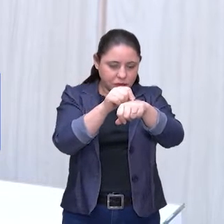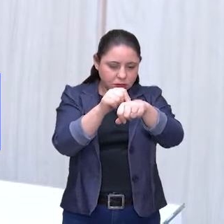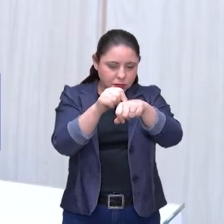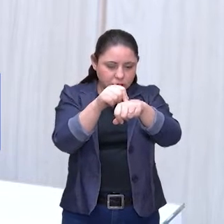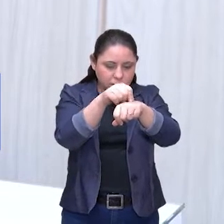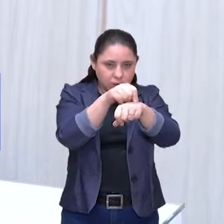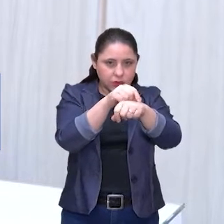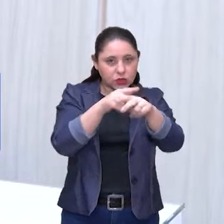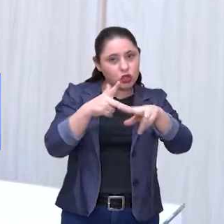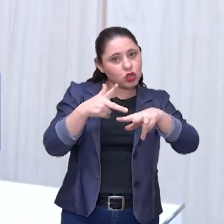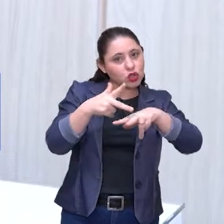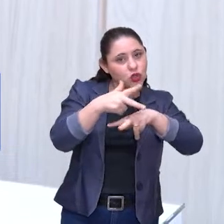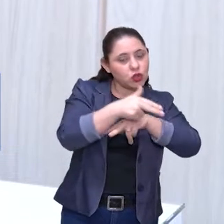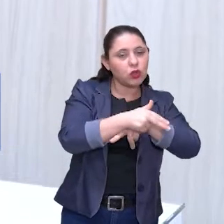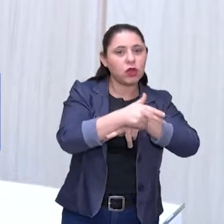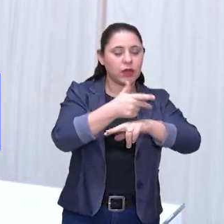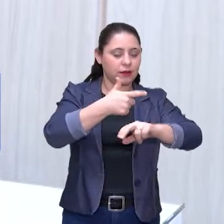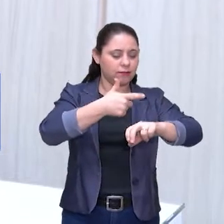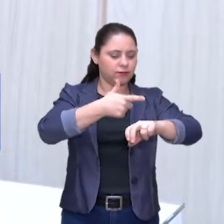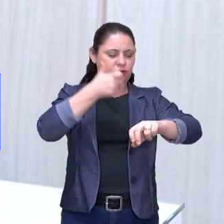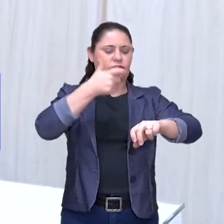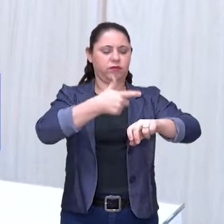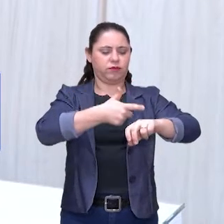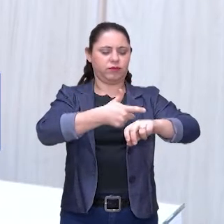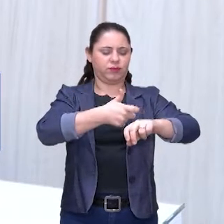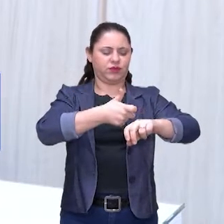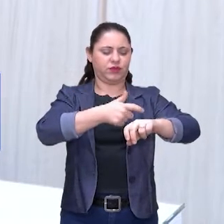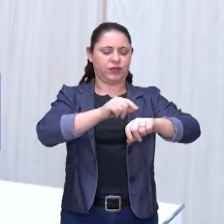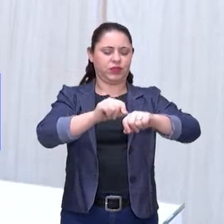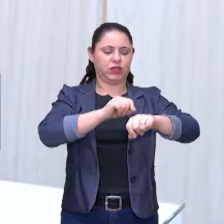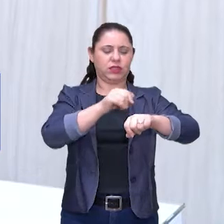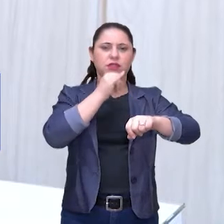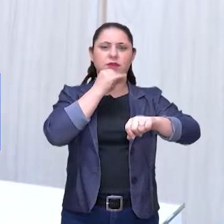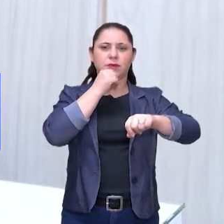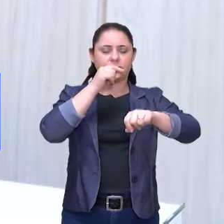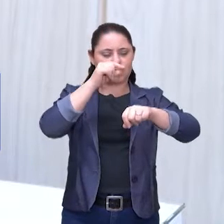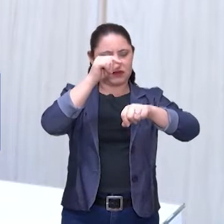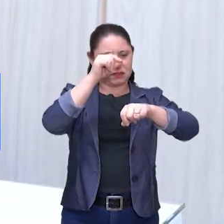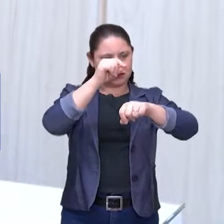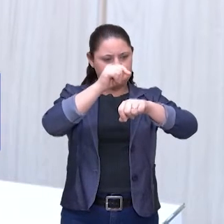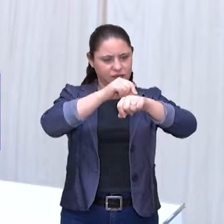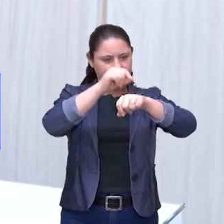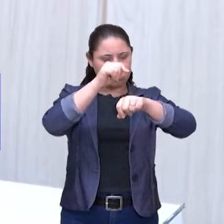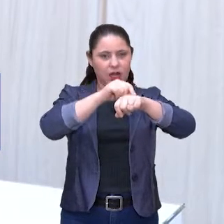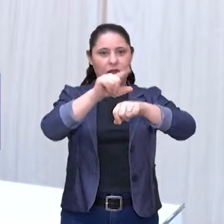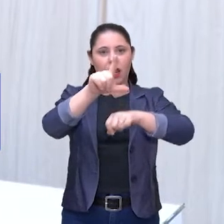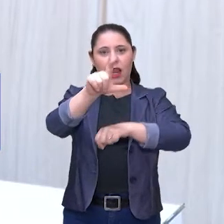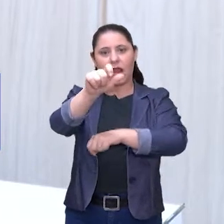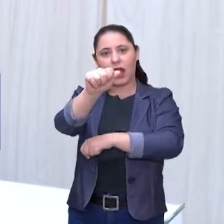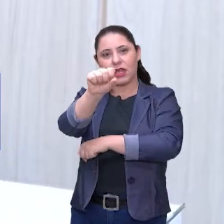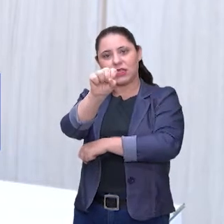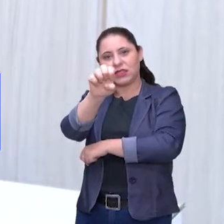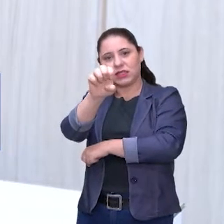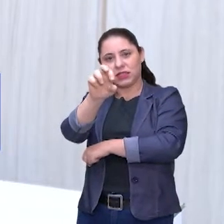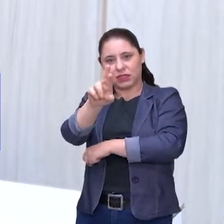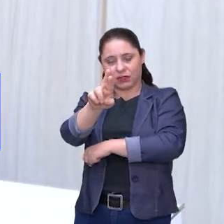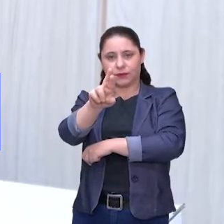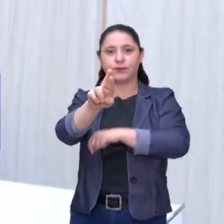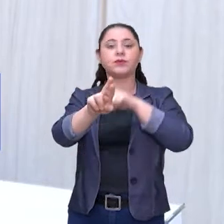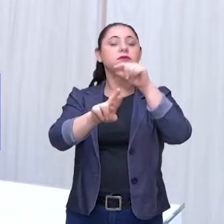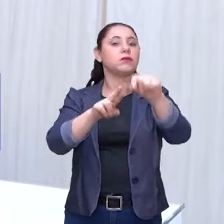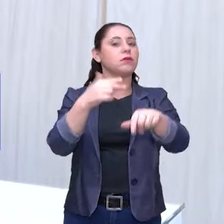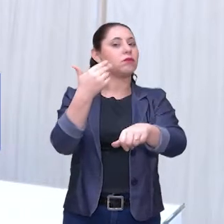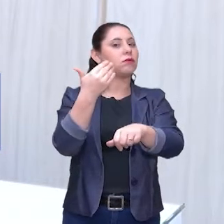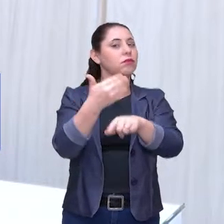aquela área, né? Aí tem técnicas cirúrgicas, lasers, a gente tem laser como Excimer laser,